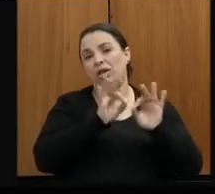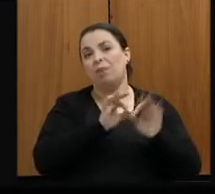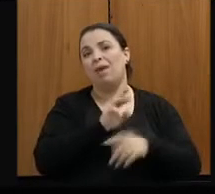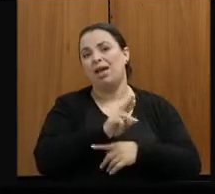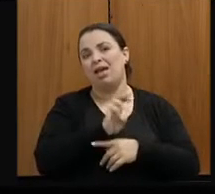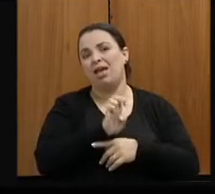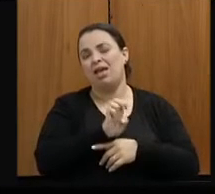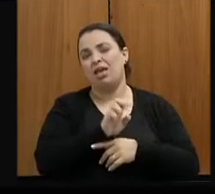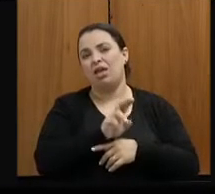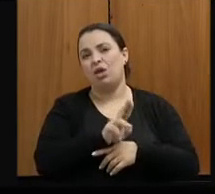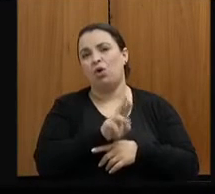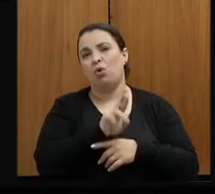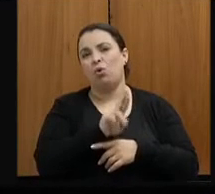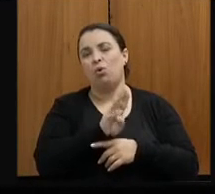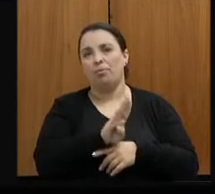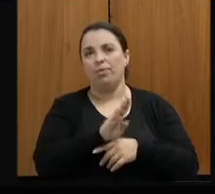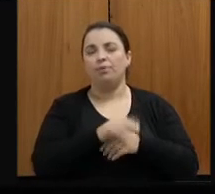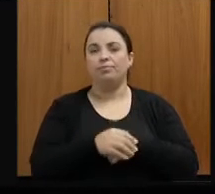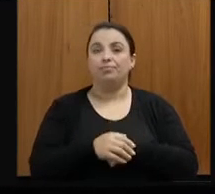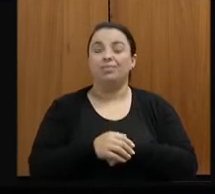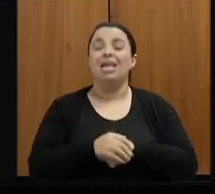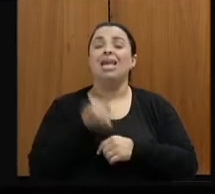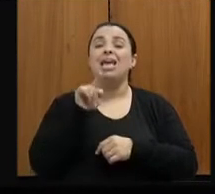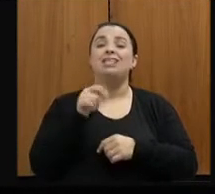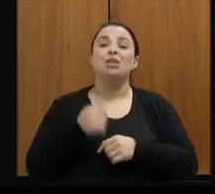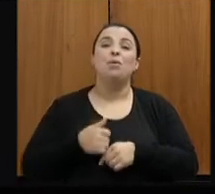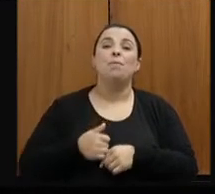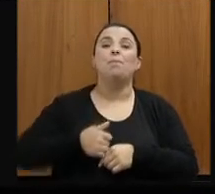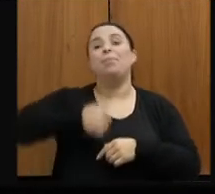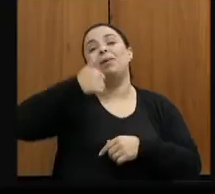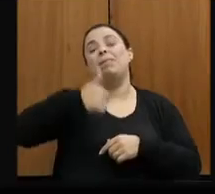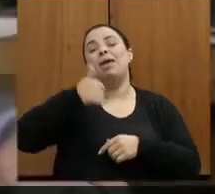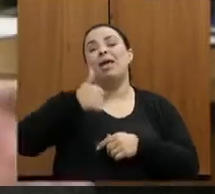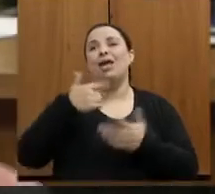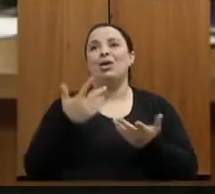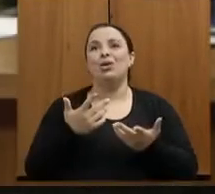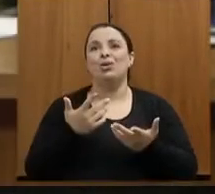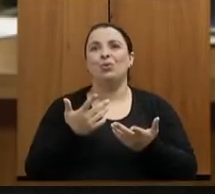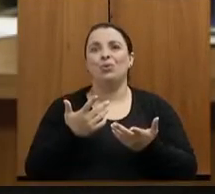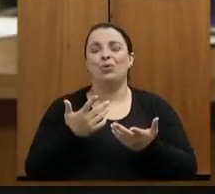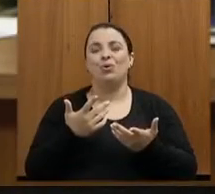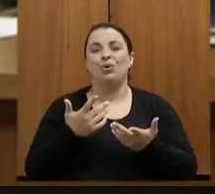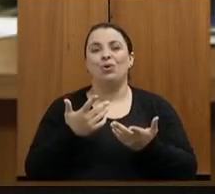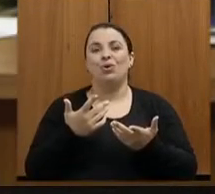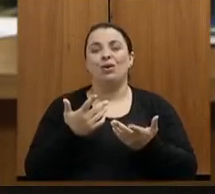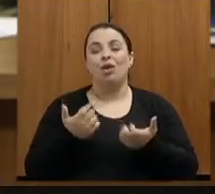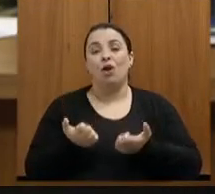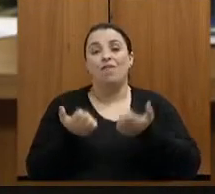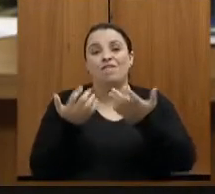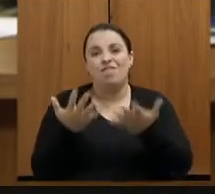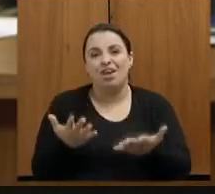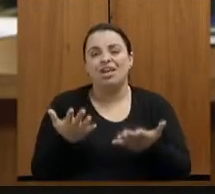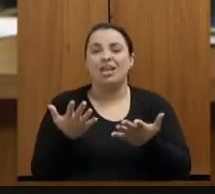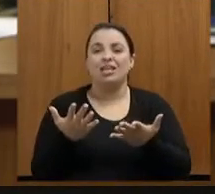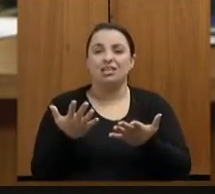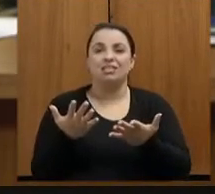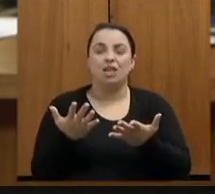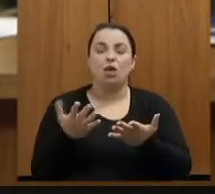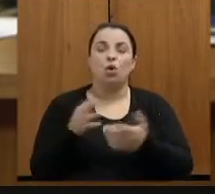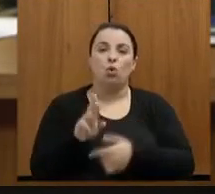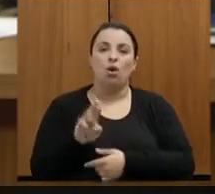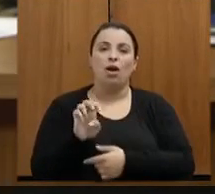perna, a primeira pilar que a agência oferece hoje o programa Minas Reúrbio para o Vale do Aço